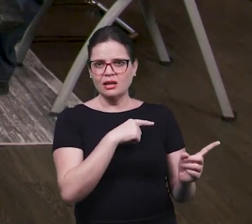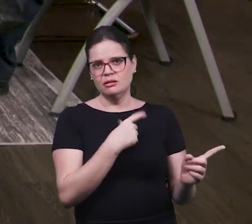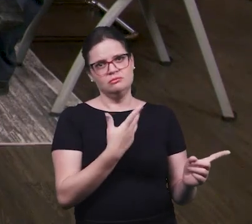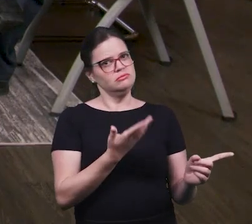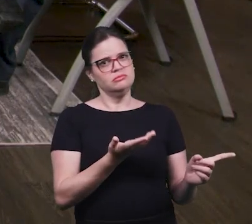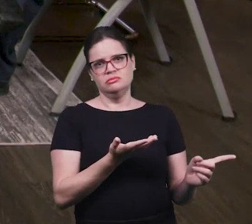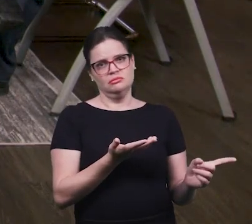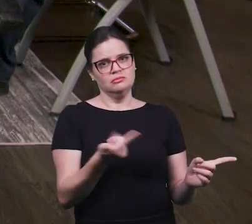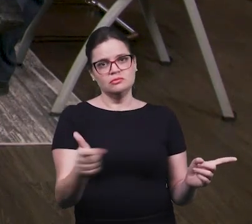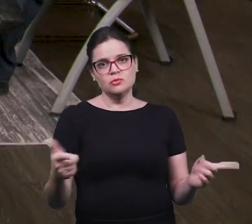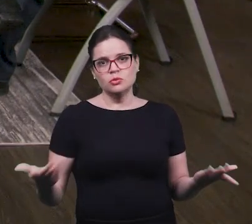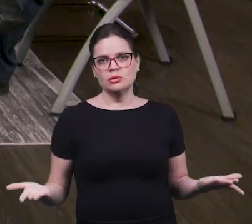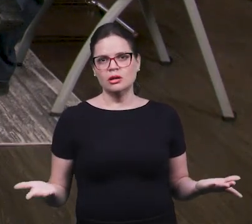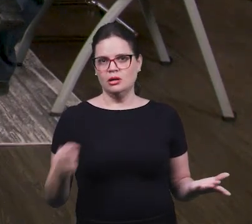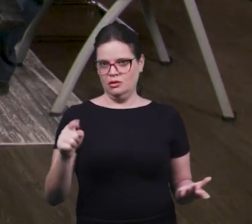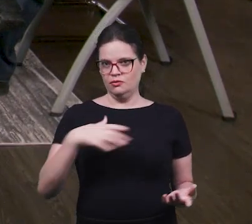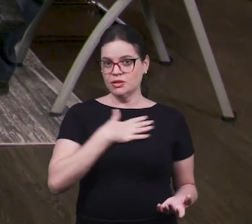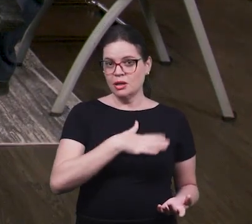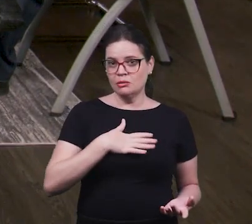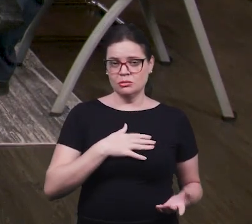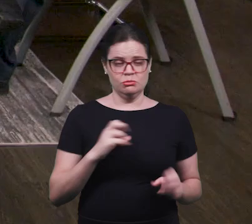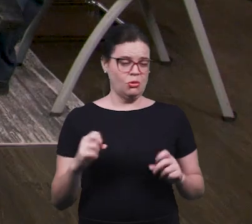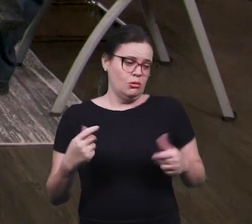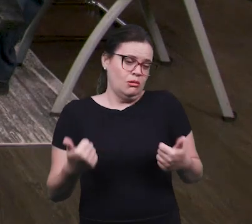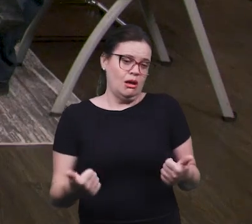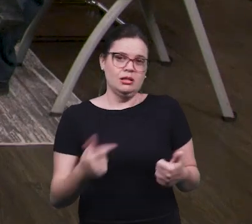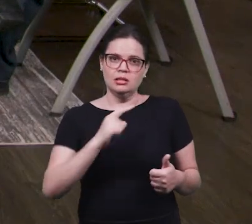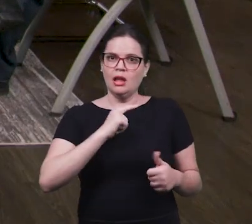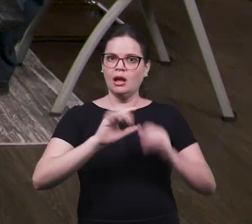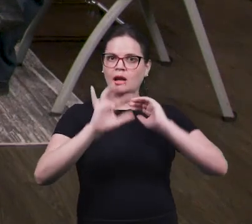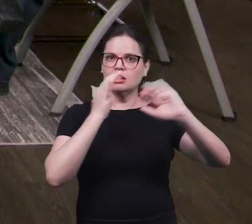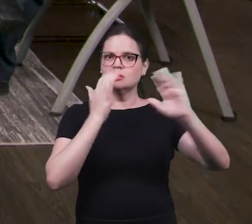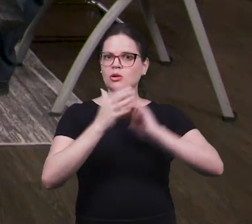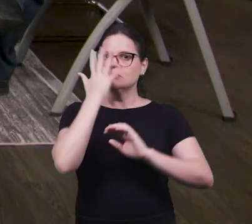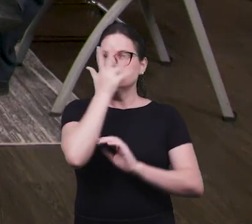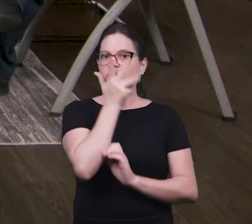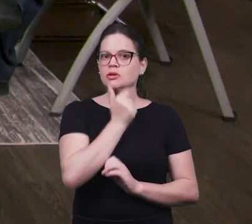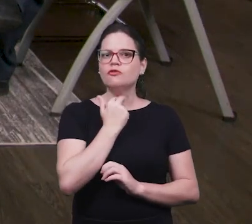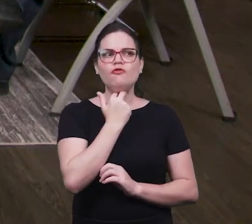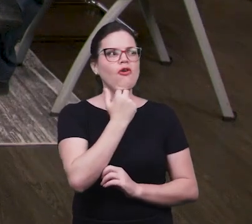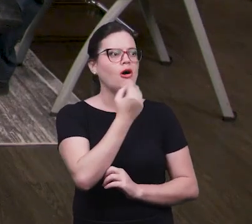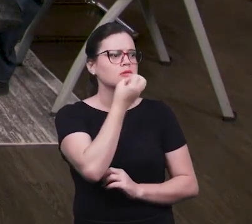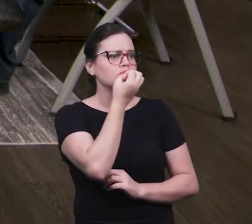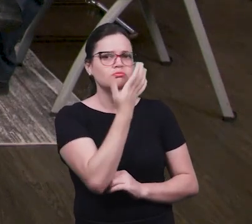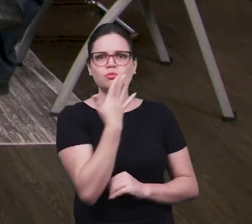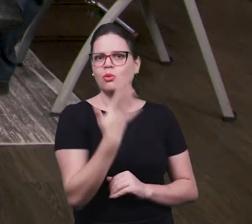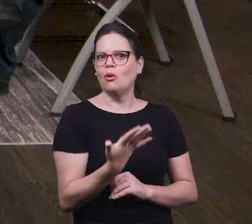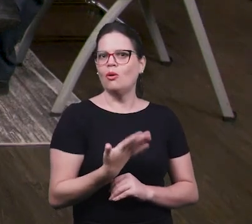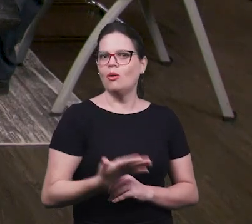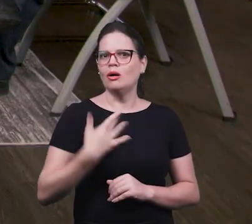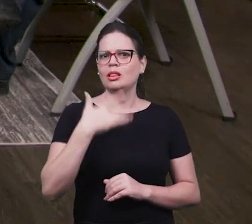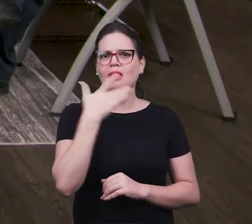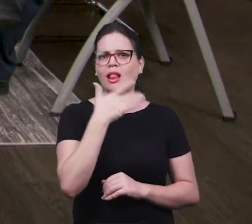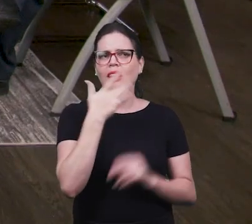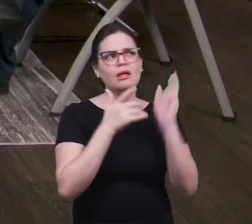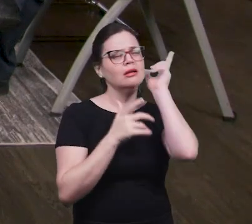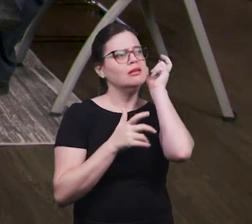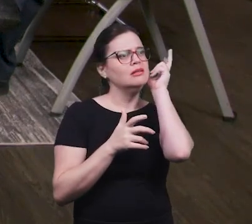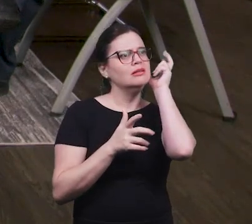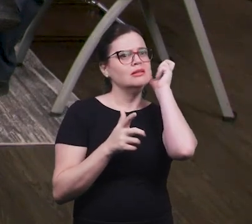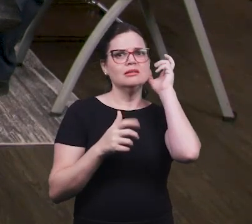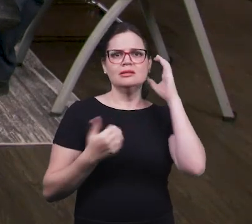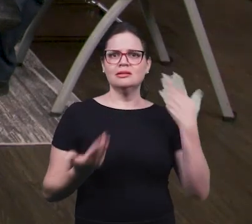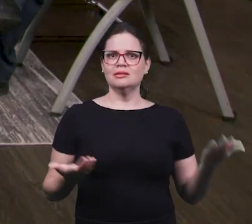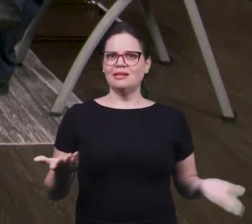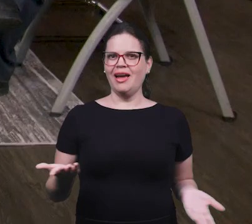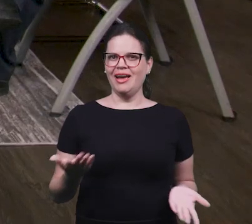problema. Todo mundo gostou, gosta. Você tem grandes cantores, né, populares, assim. Eu gosto dessas músicas